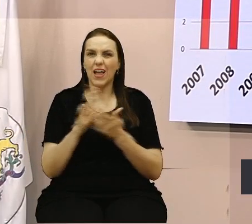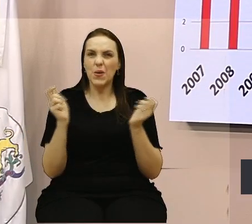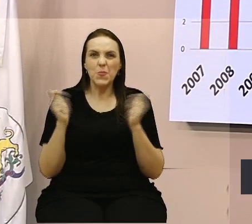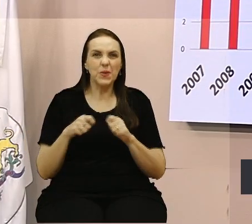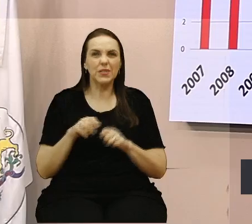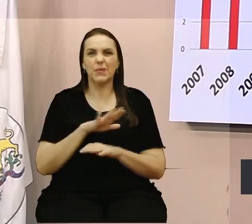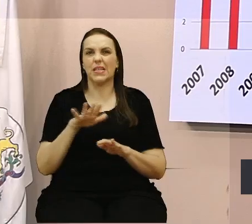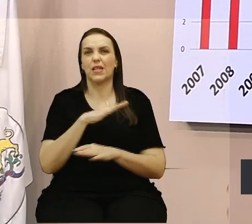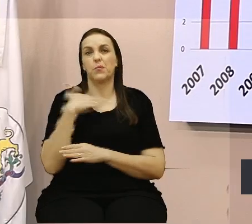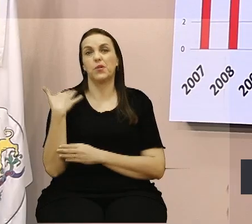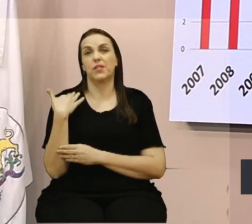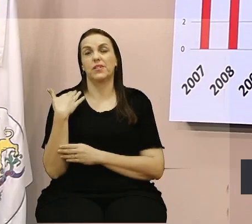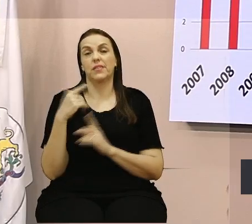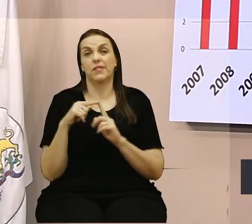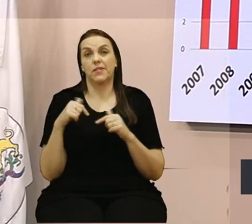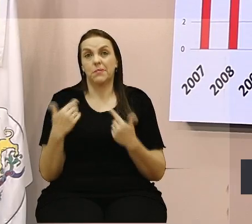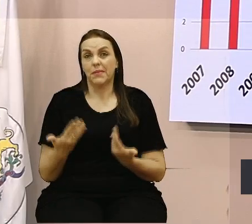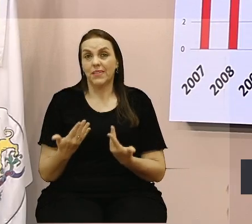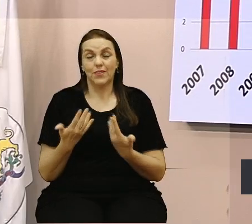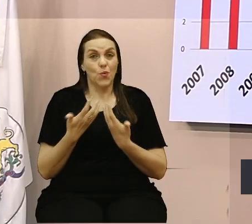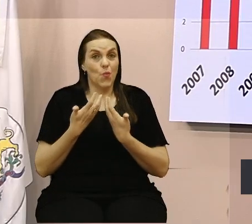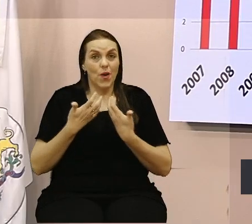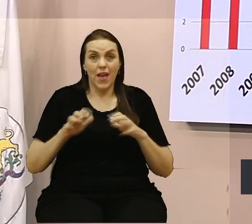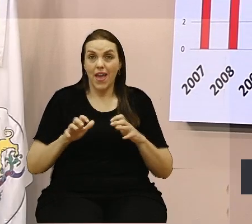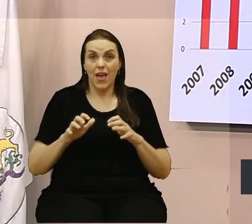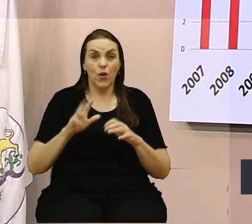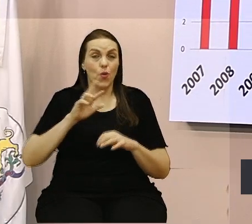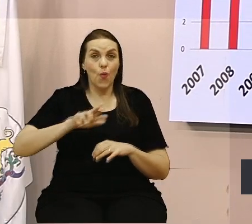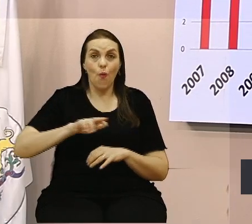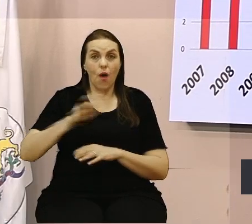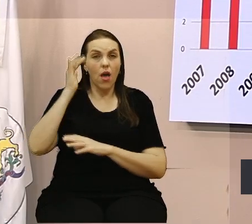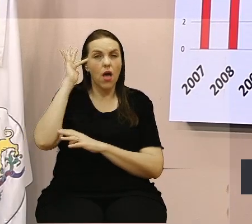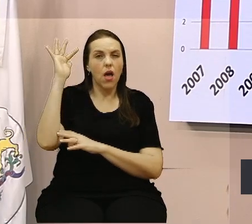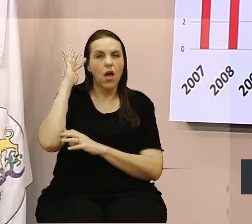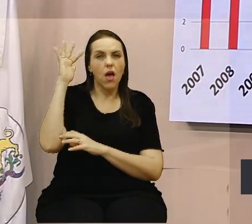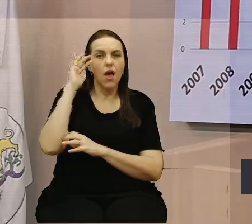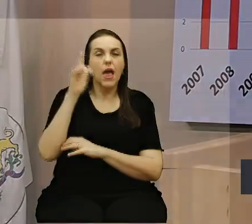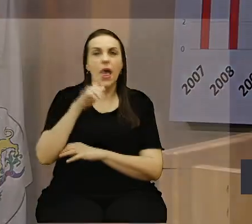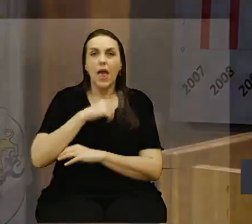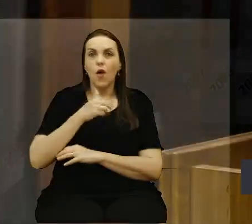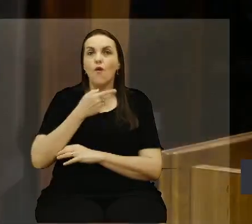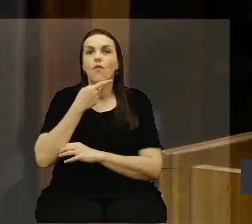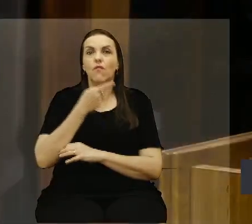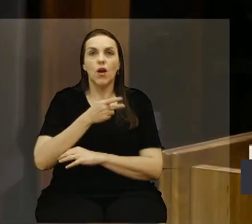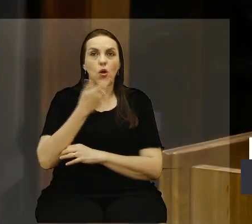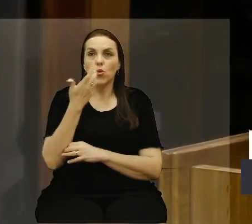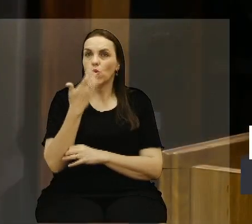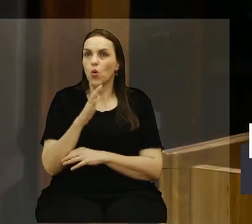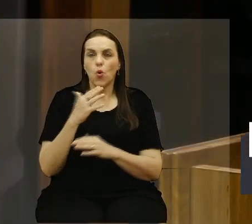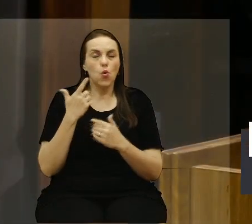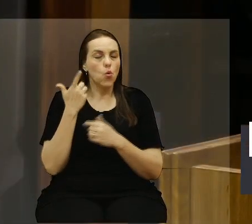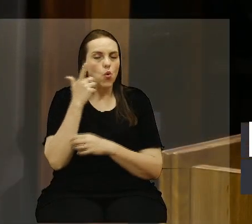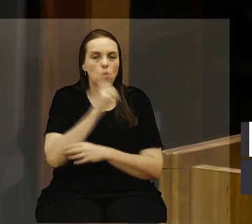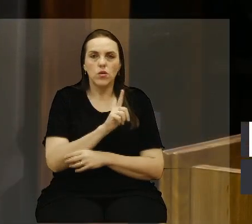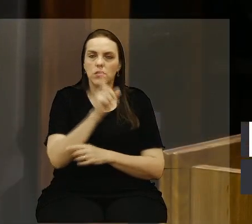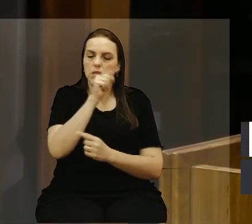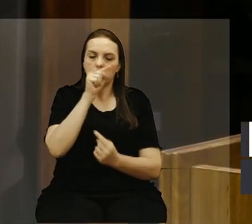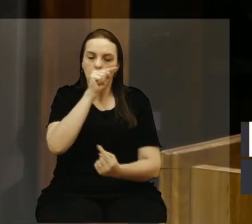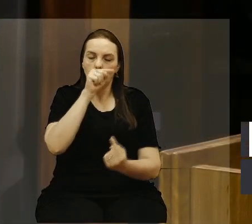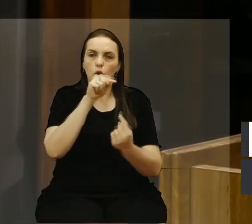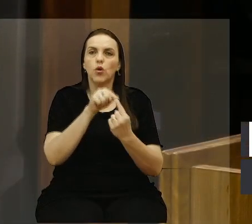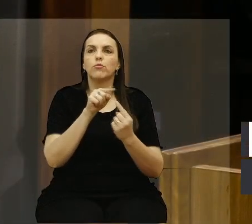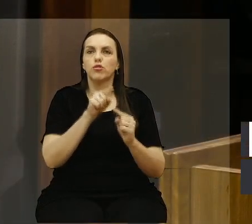no trânsito. Eu não quero, não é utopia. Eu simplesmente digo assim, eu não consegui atingir meu